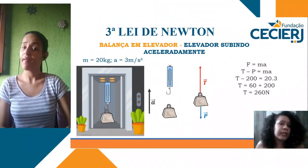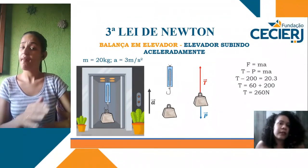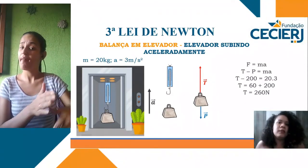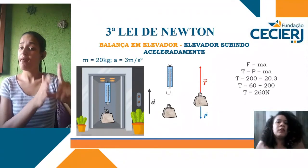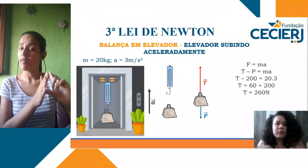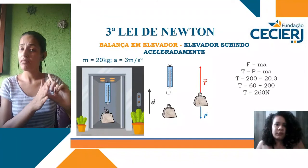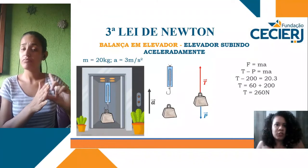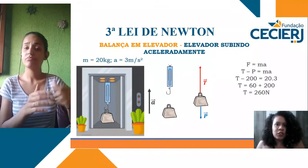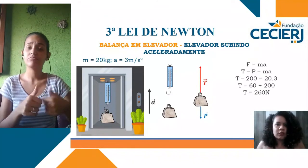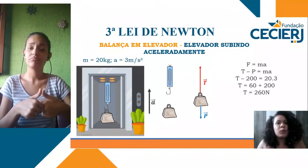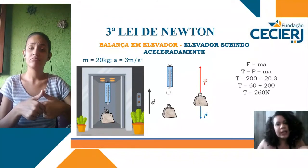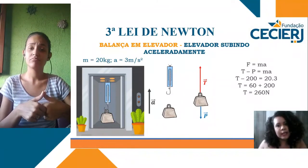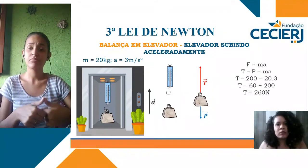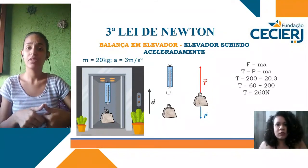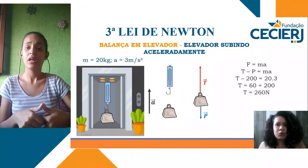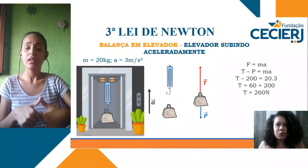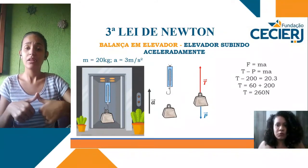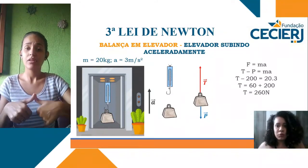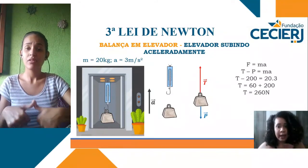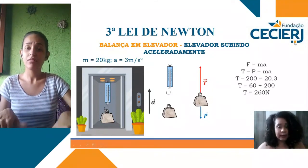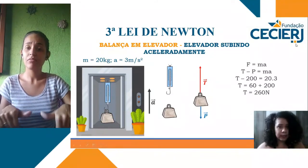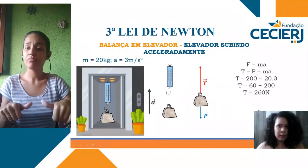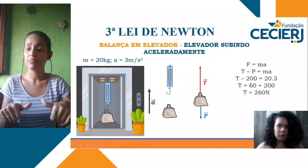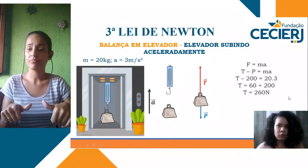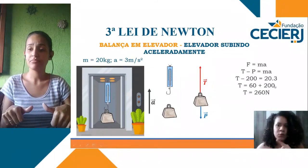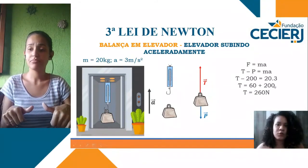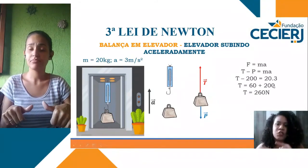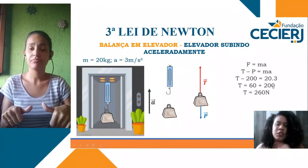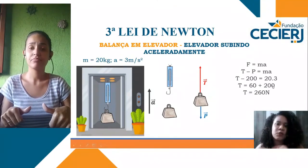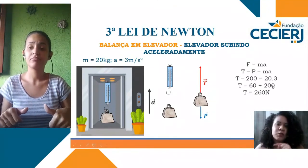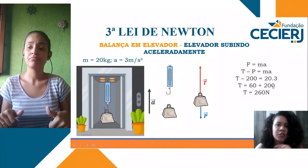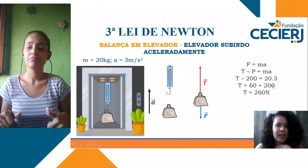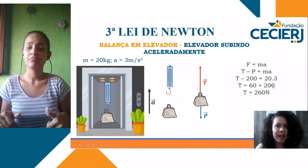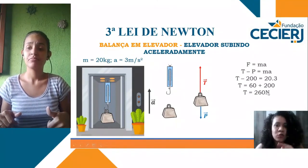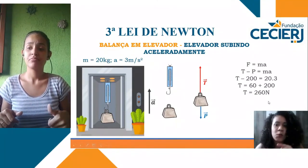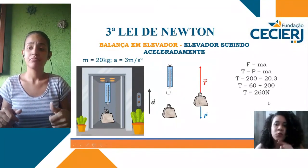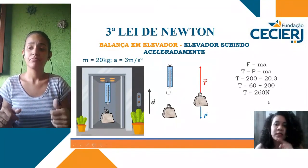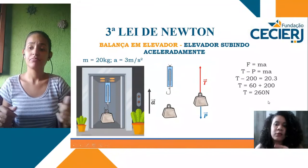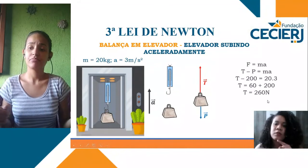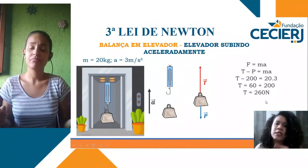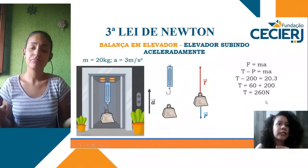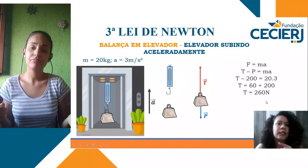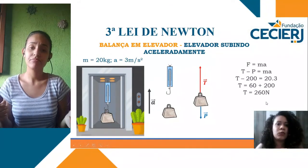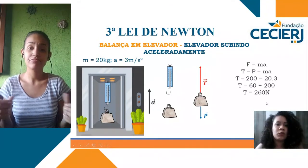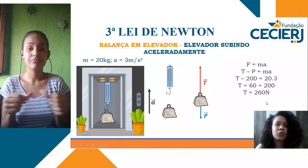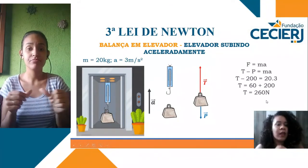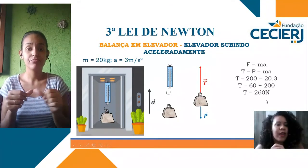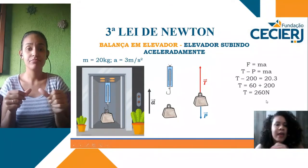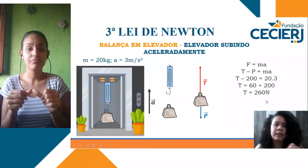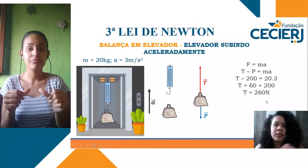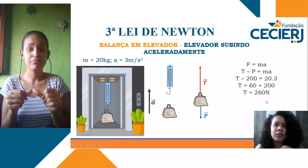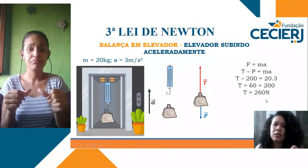coisa verdadeira. 20 quilos, beleza, 200 newtons. Aqui não, os meus 20 quilos são enxergados como 260